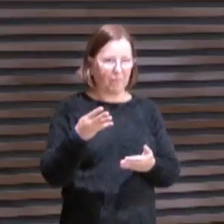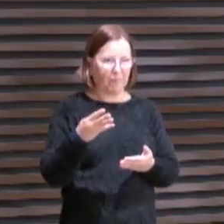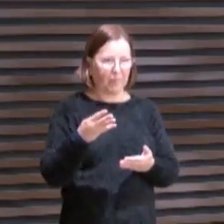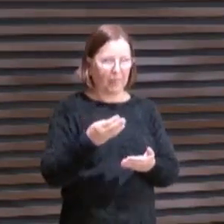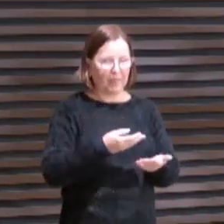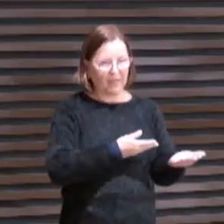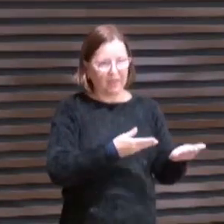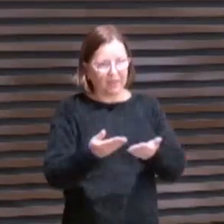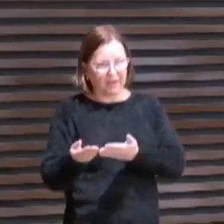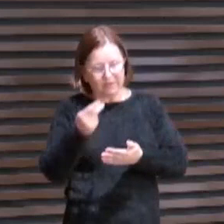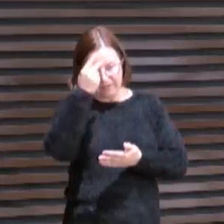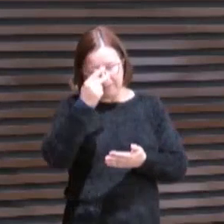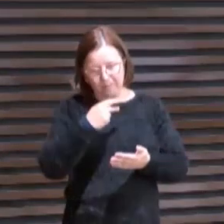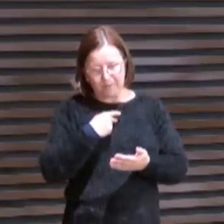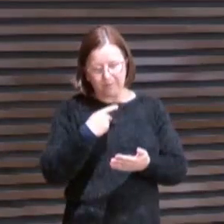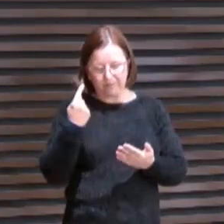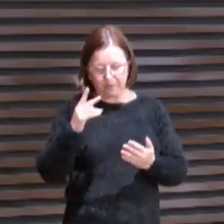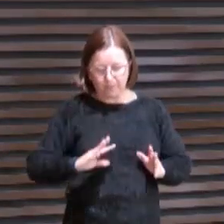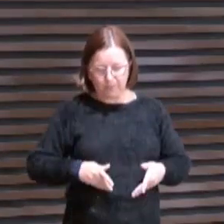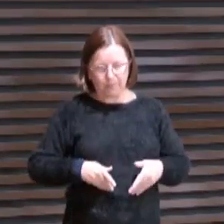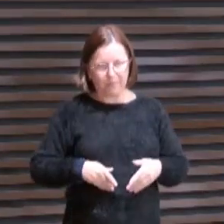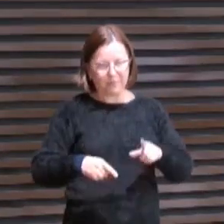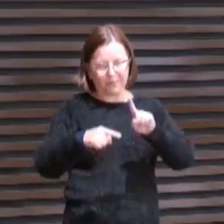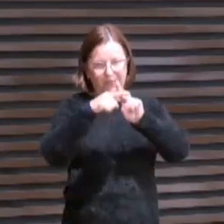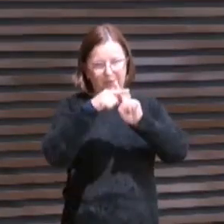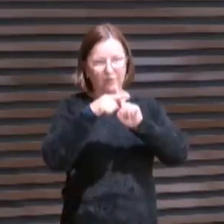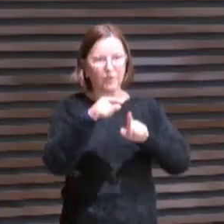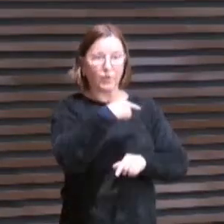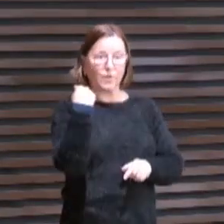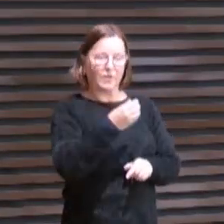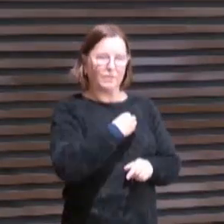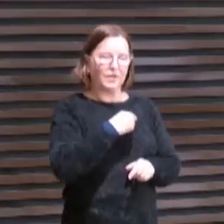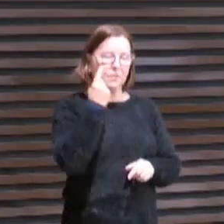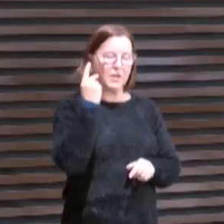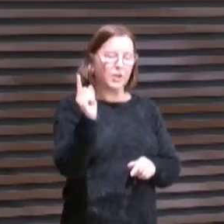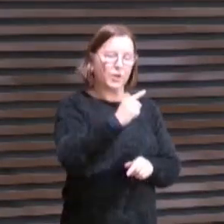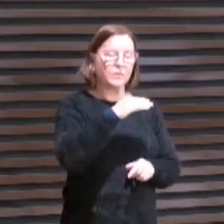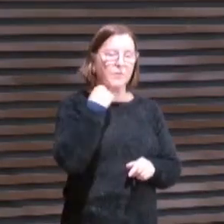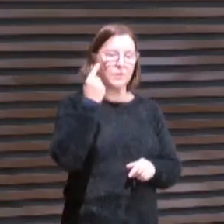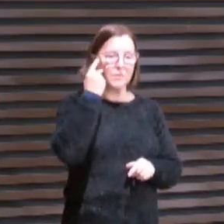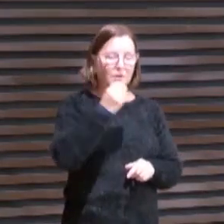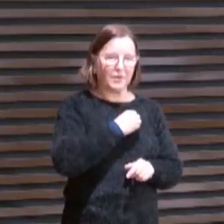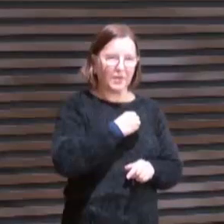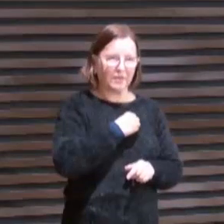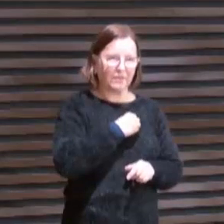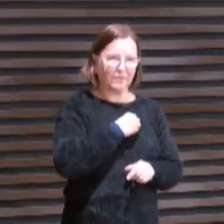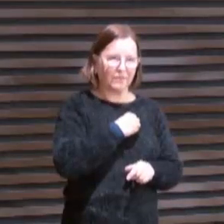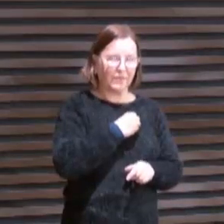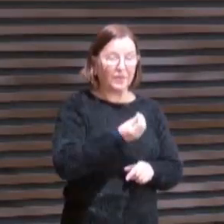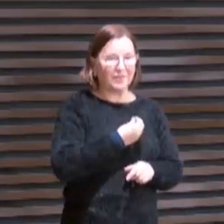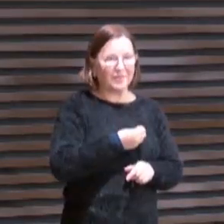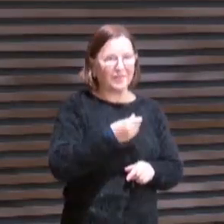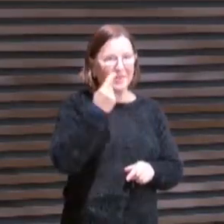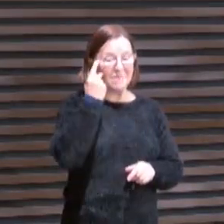seu corpo, sobre o madeiro, os nossos pecados, para que nós, mortos para os pecados, vivamos